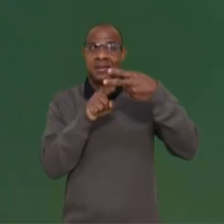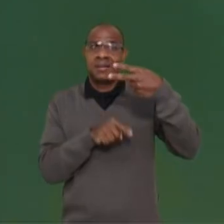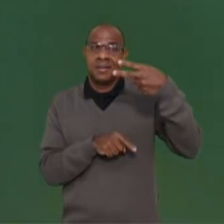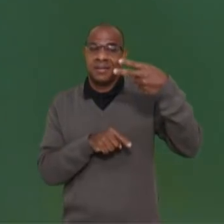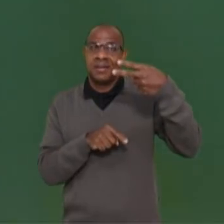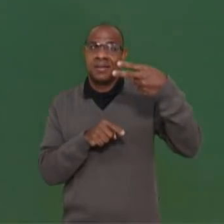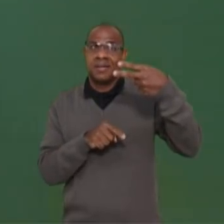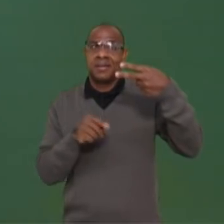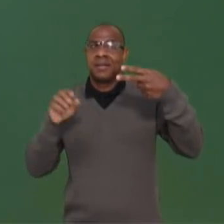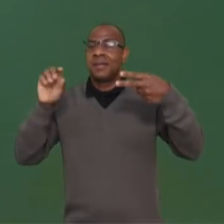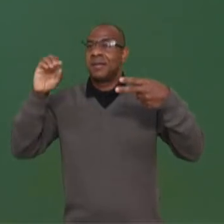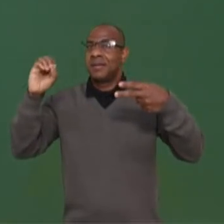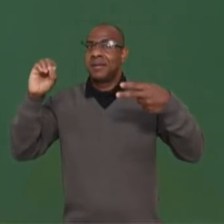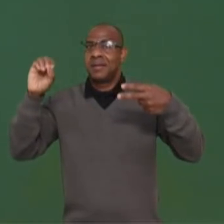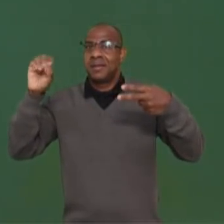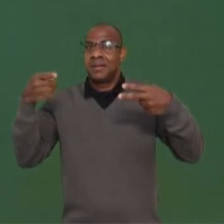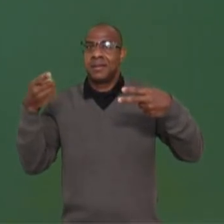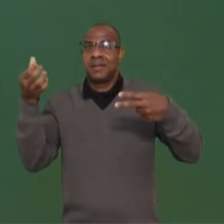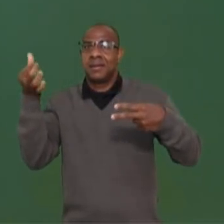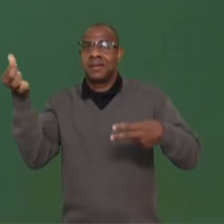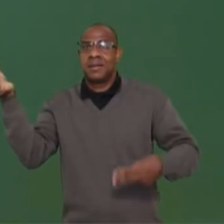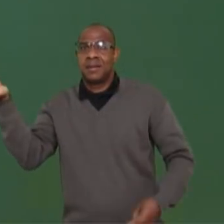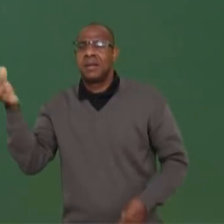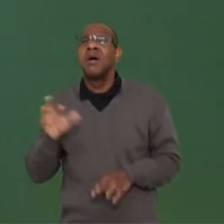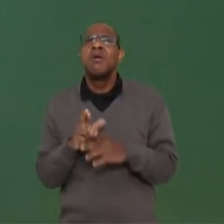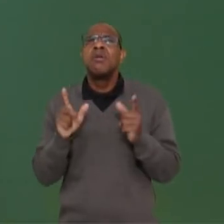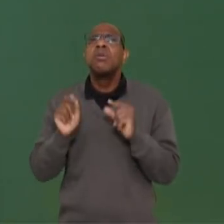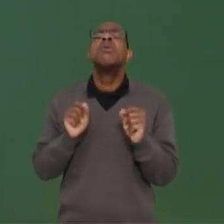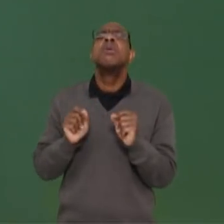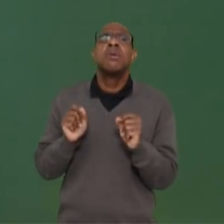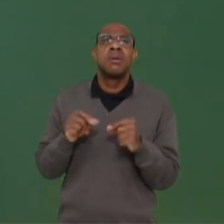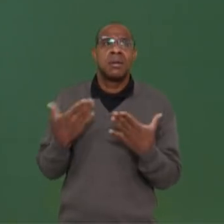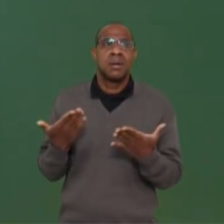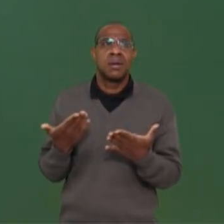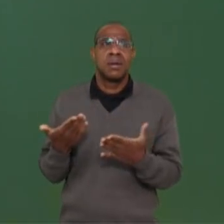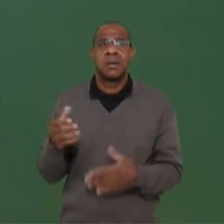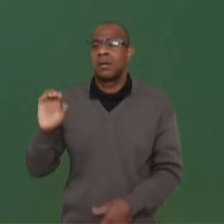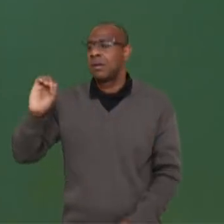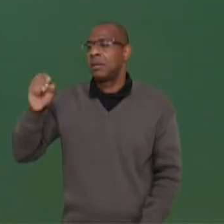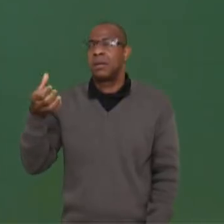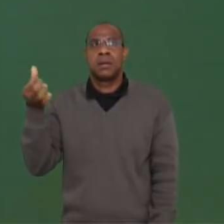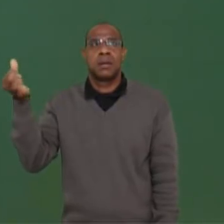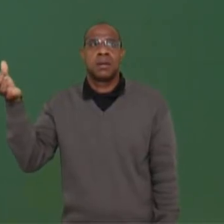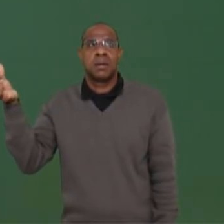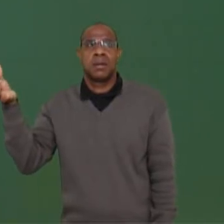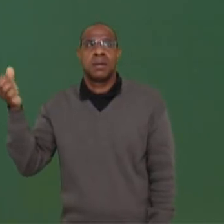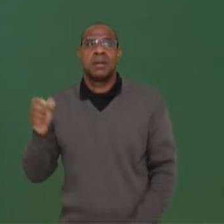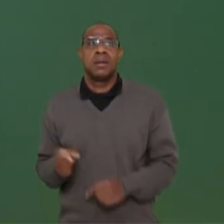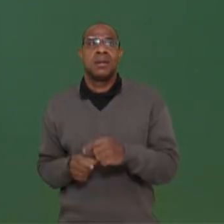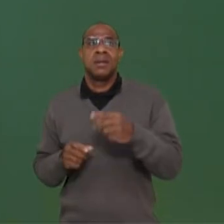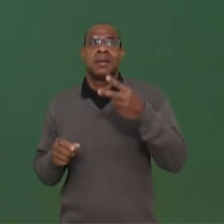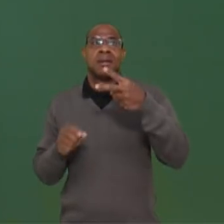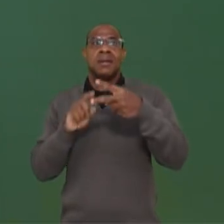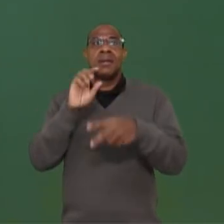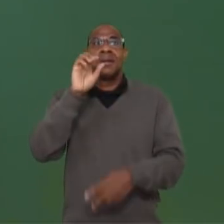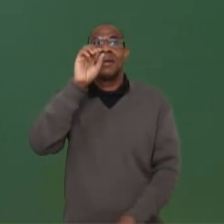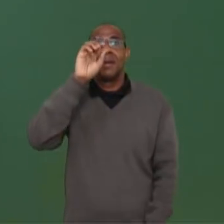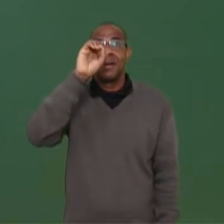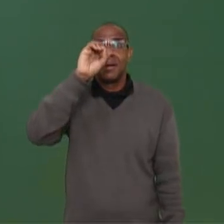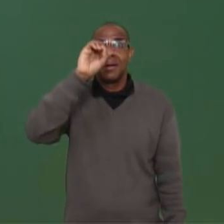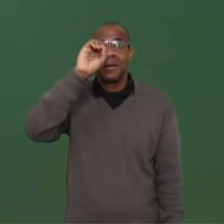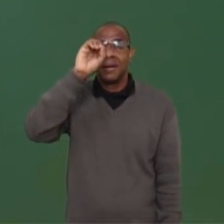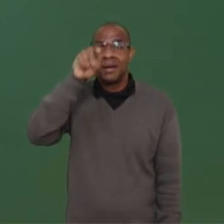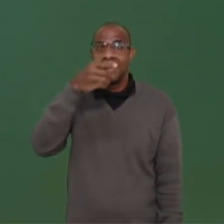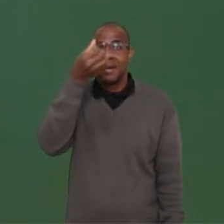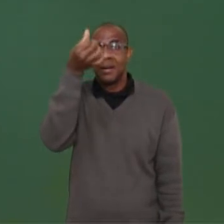Opa, sem os pontinhos. E qual que é a diferença, professor? Isso aqui é um decimal exato. Isso aqui é uma dízima periódica. Tá? Se eu fosse